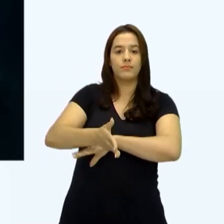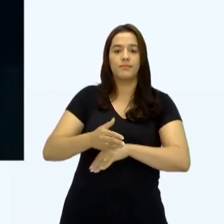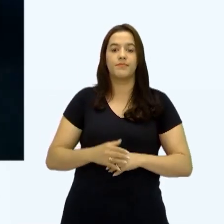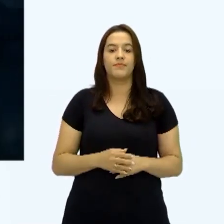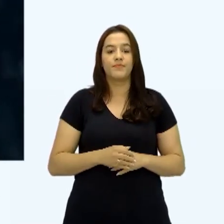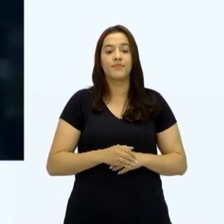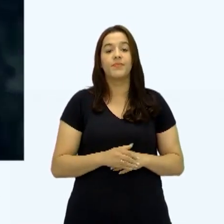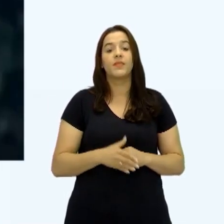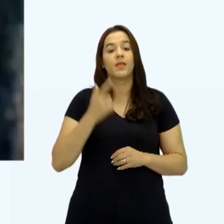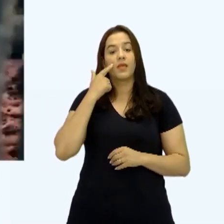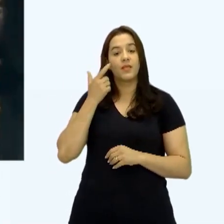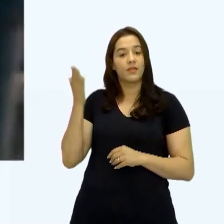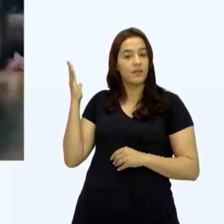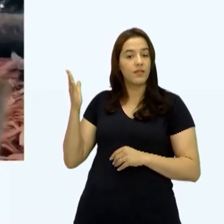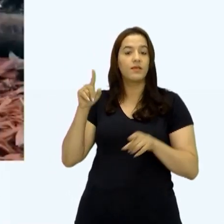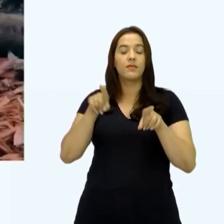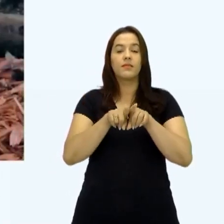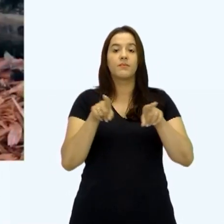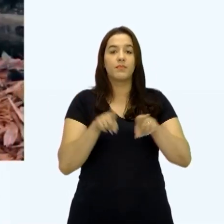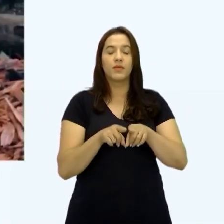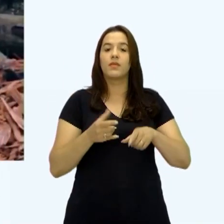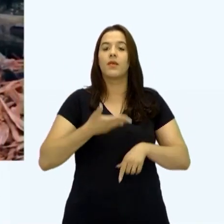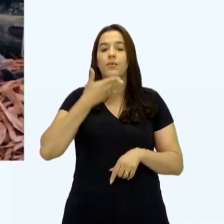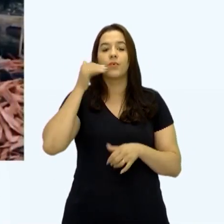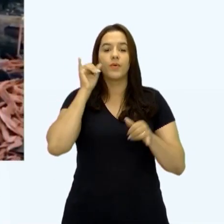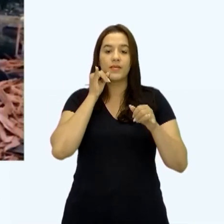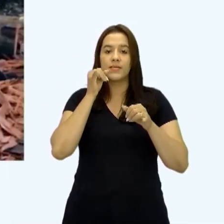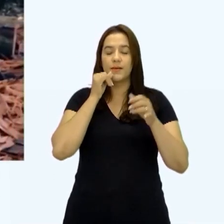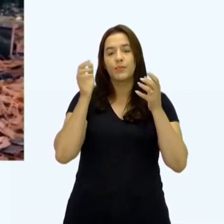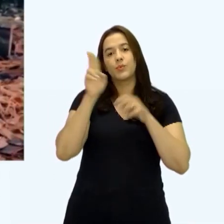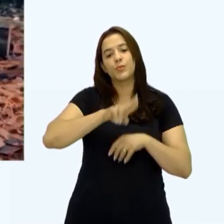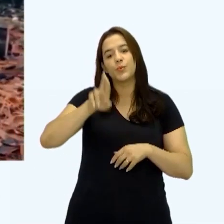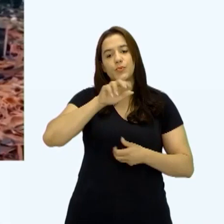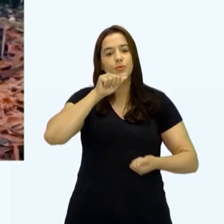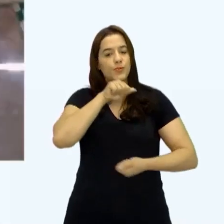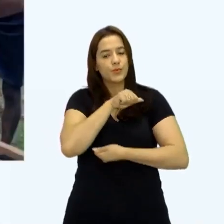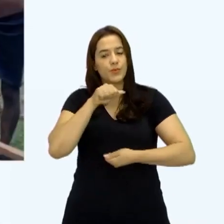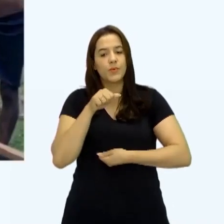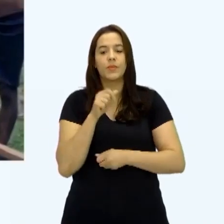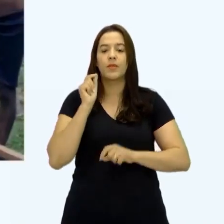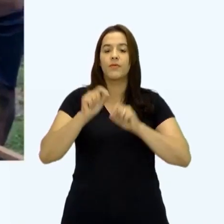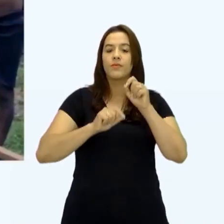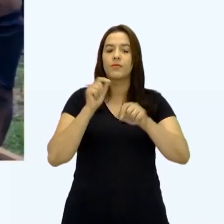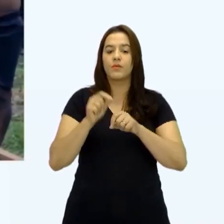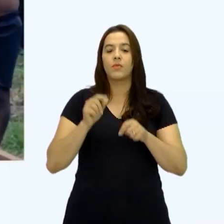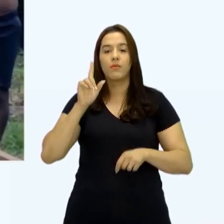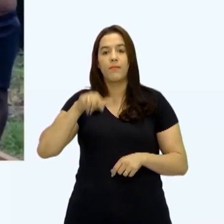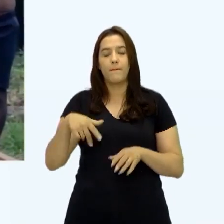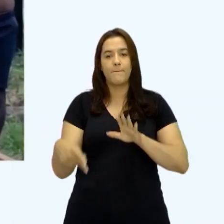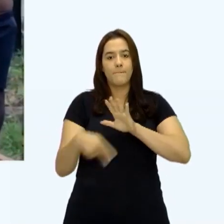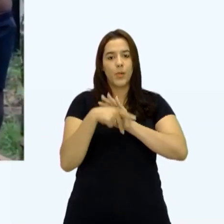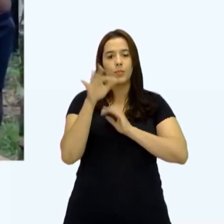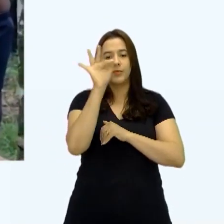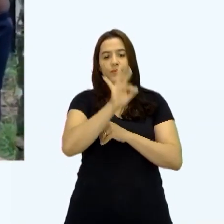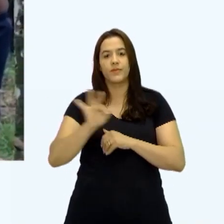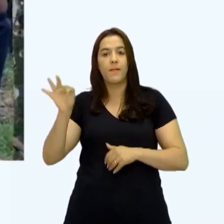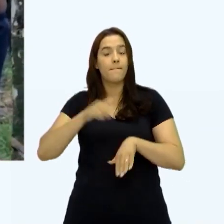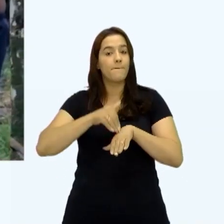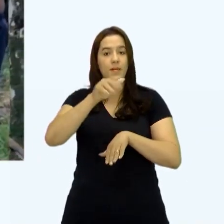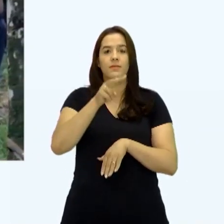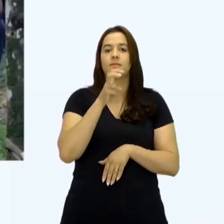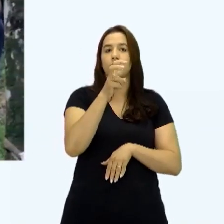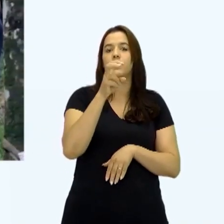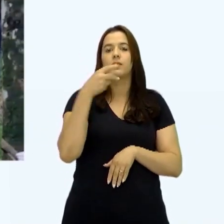As reservas extrativistas são um exemplo de unidades de uso sustentável. Só em âmbito federal, mais de 52